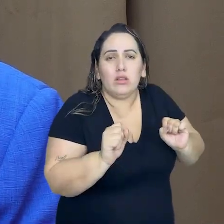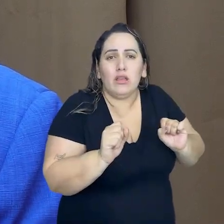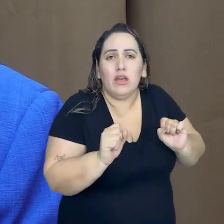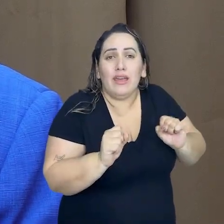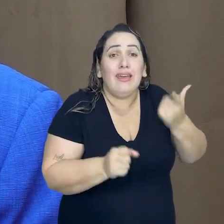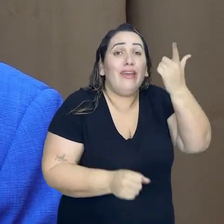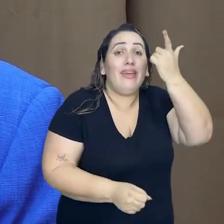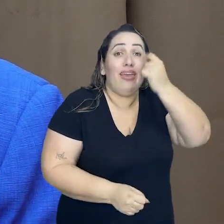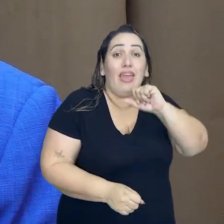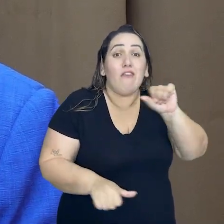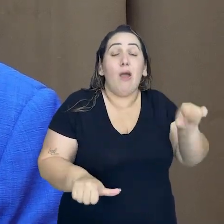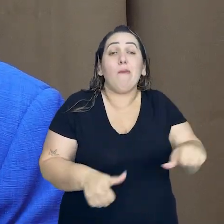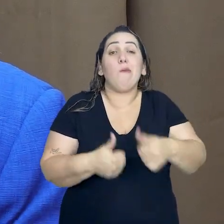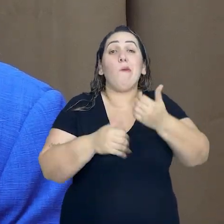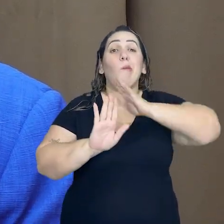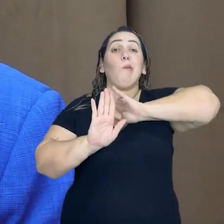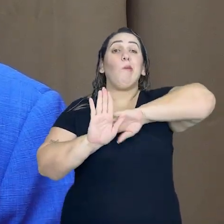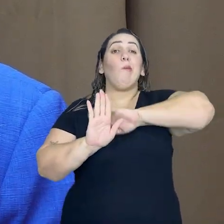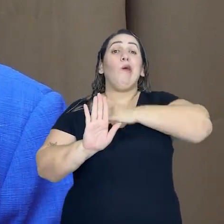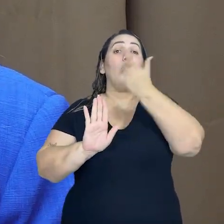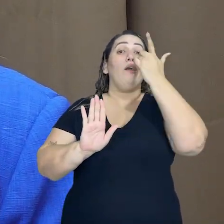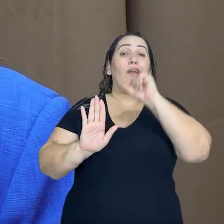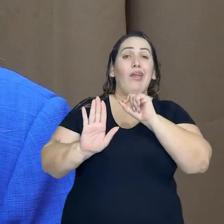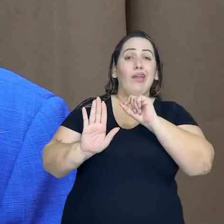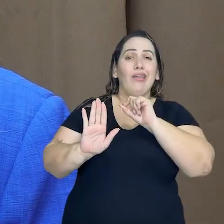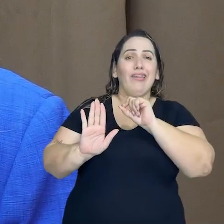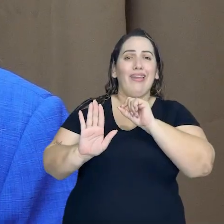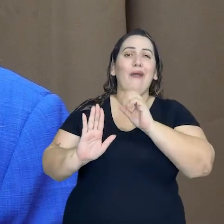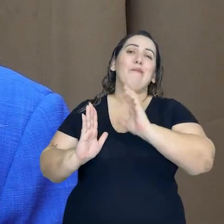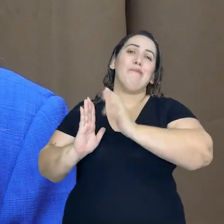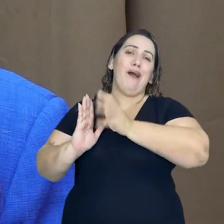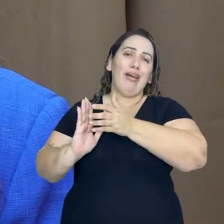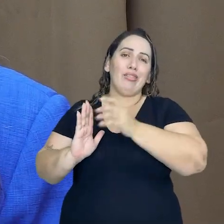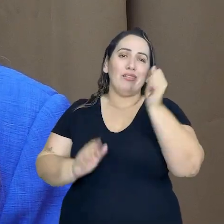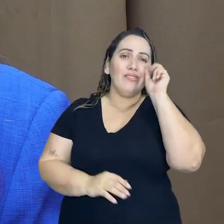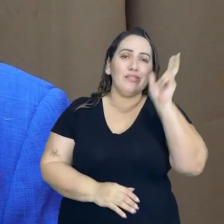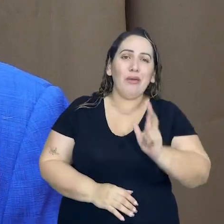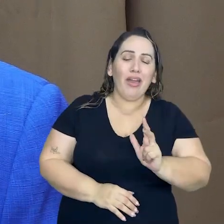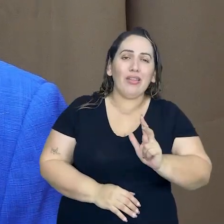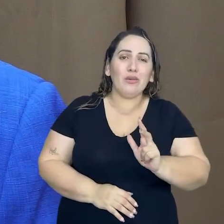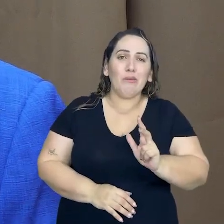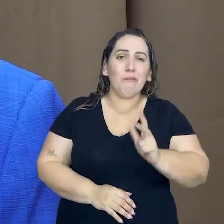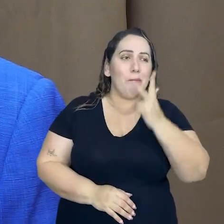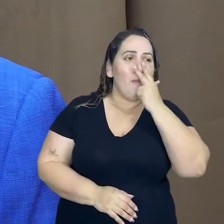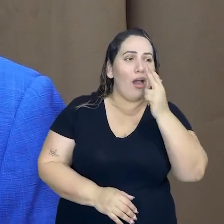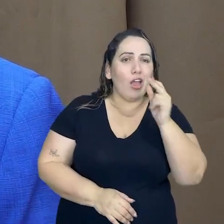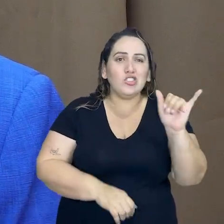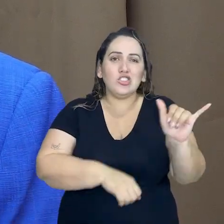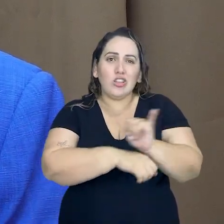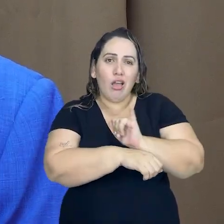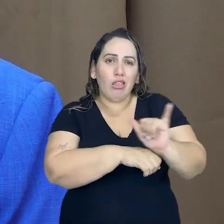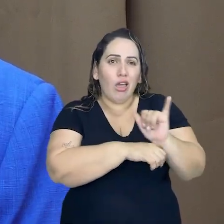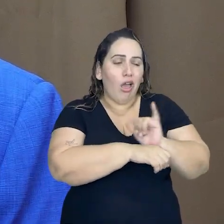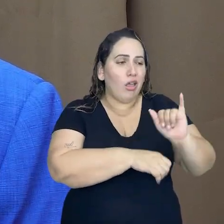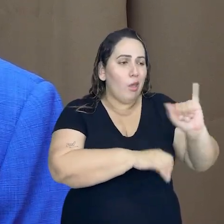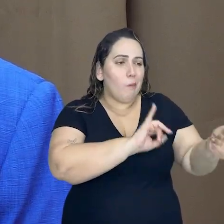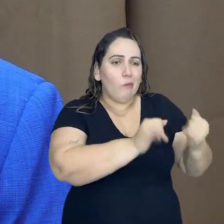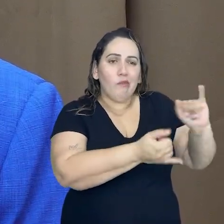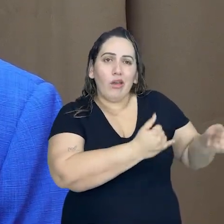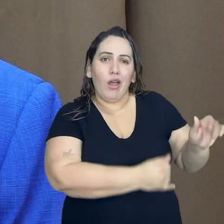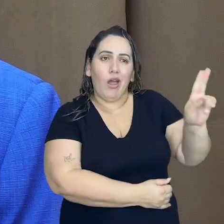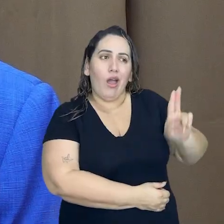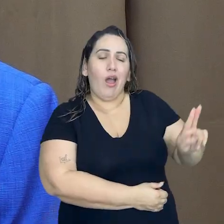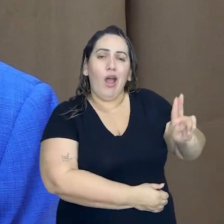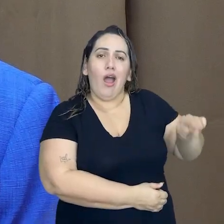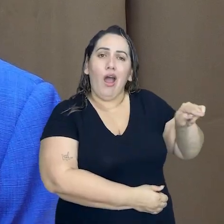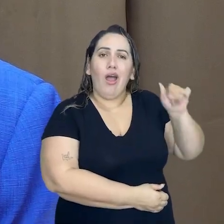perdidas, Sendo usadas literalmente, perdidas. E assim, eu tenho uma amiga, por exemplo,